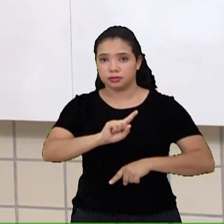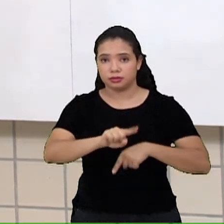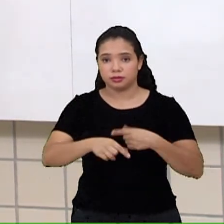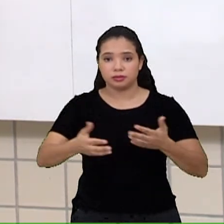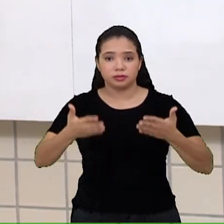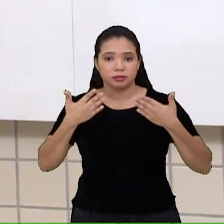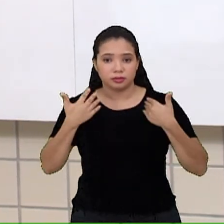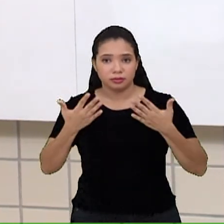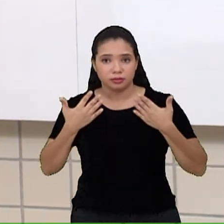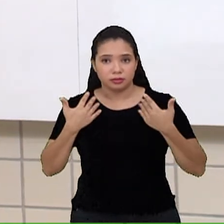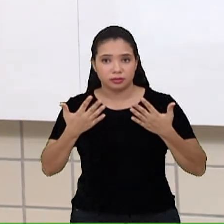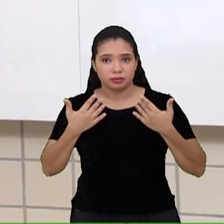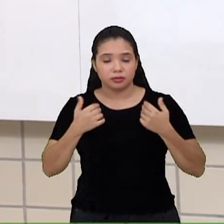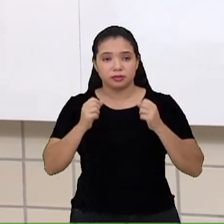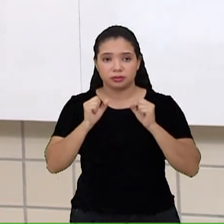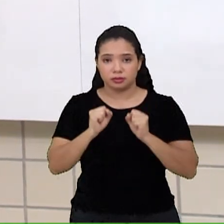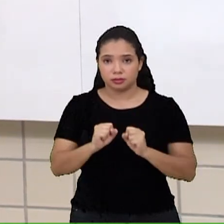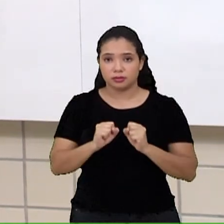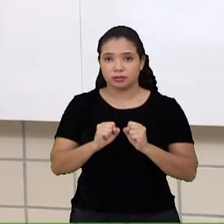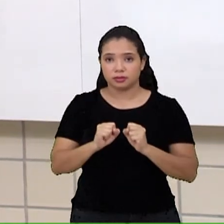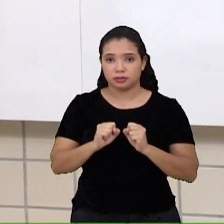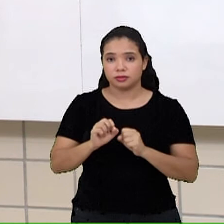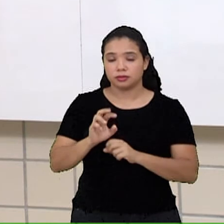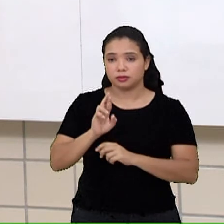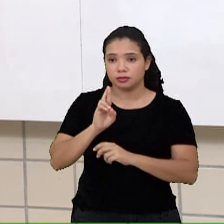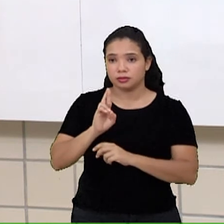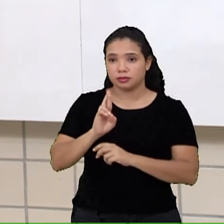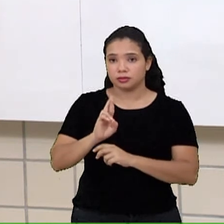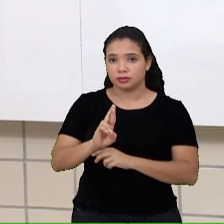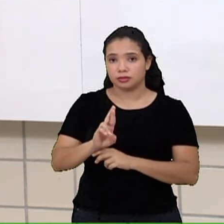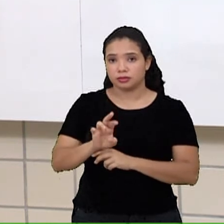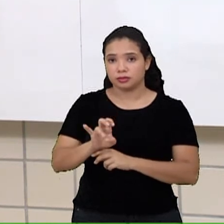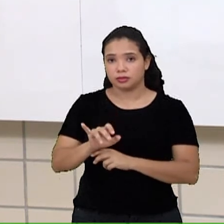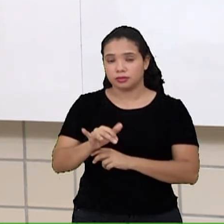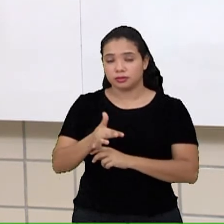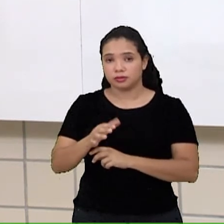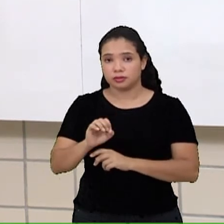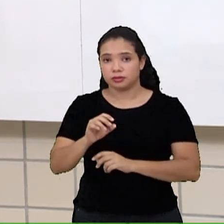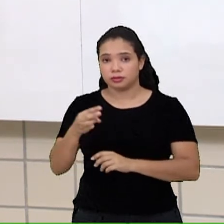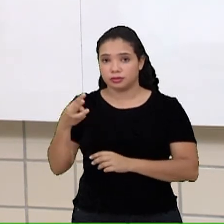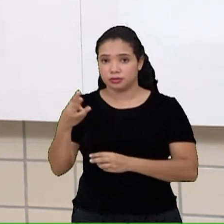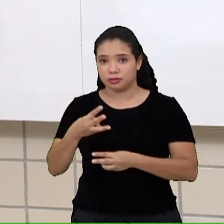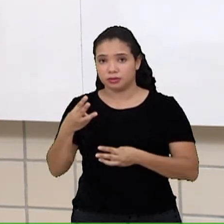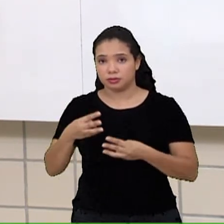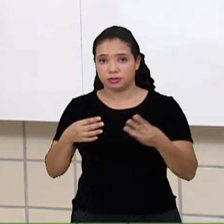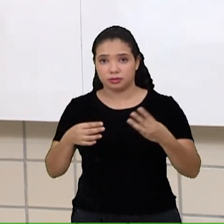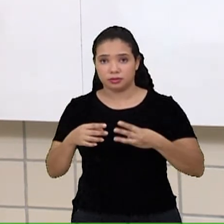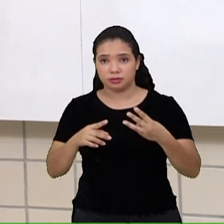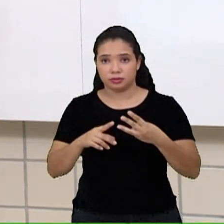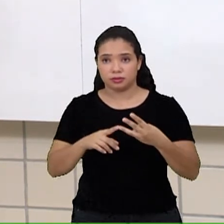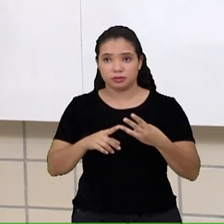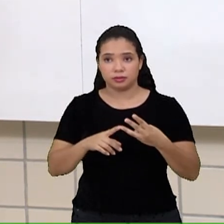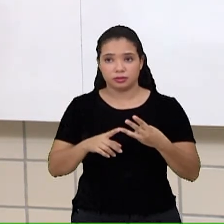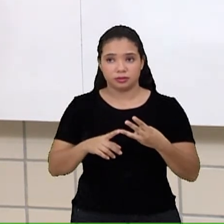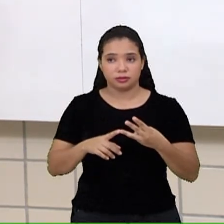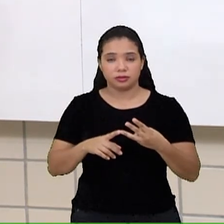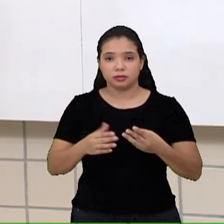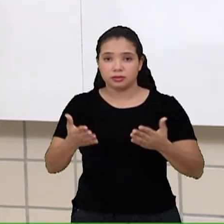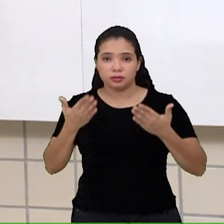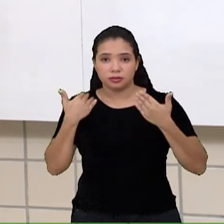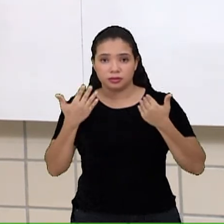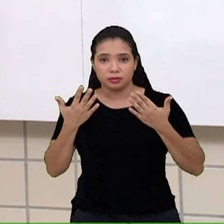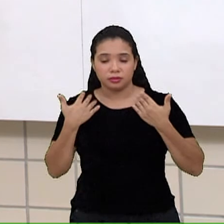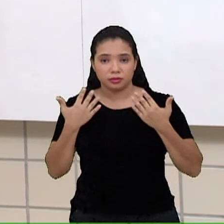ali, para que ela possa reagir. Terceiro, eu posso falar para vocês que vai ter uma liberação de calor